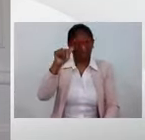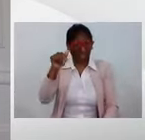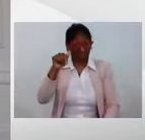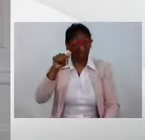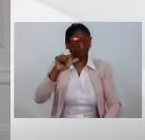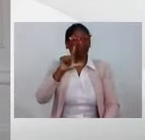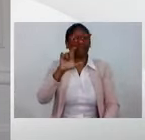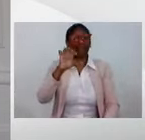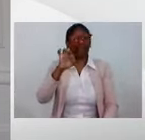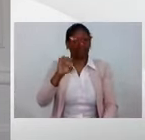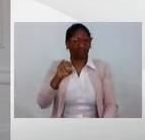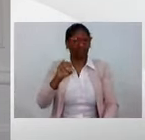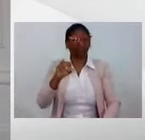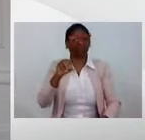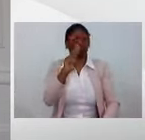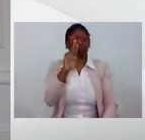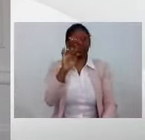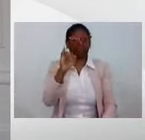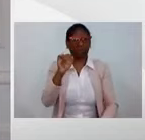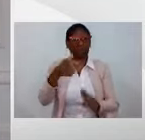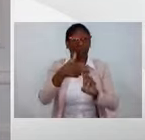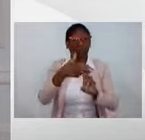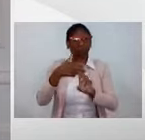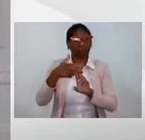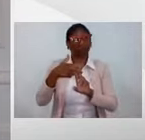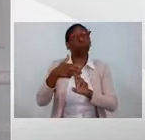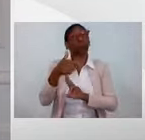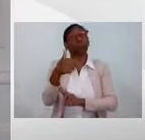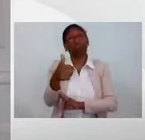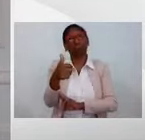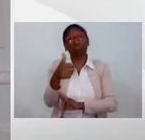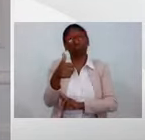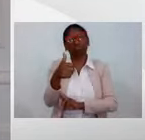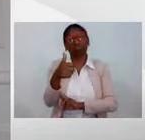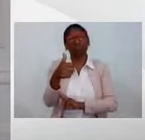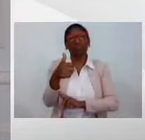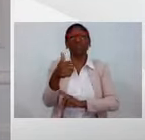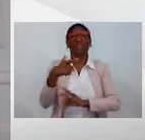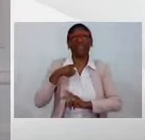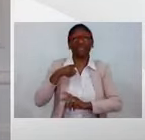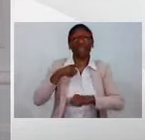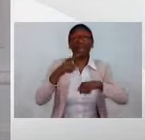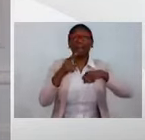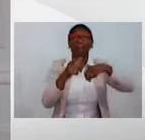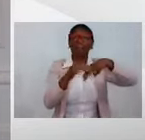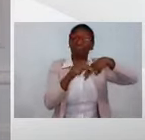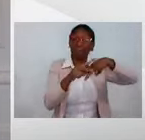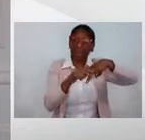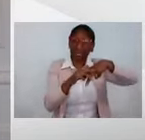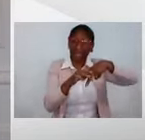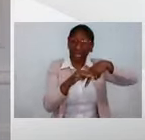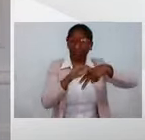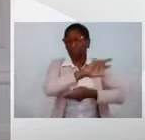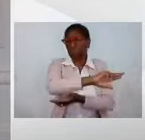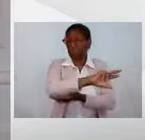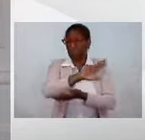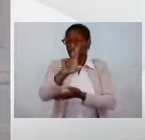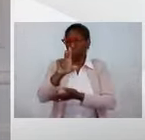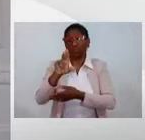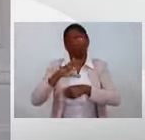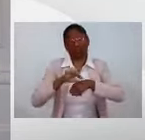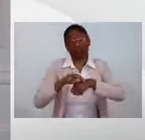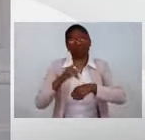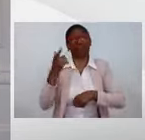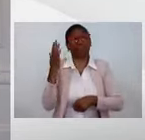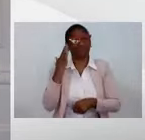de UTI adulto no Rio Grande do Sul, regularmente estabelecidos, que atendem pacientes em geral das diversas enfermidades, e vocês sabem que a